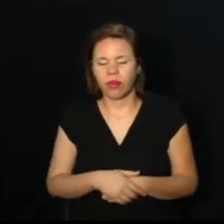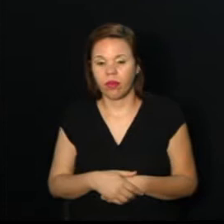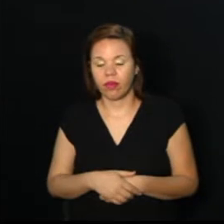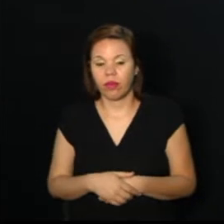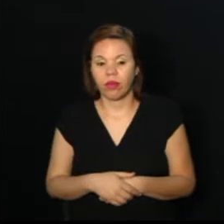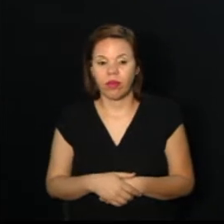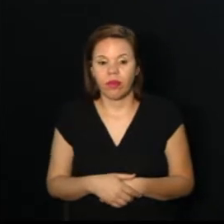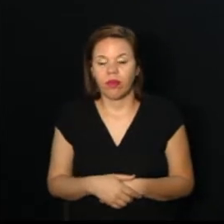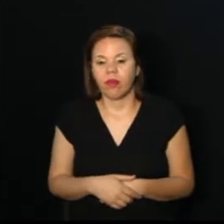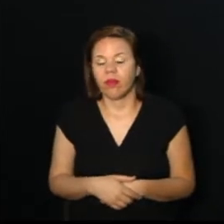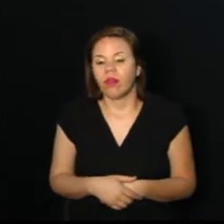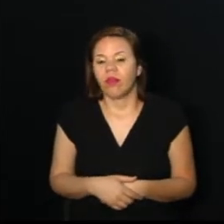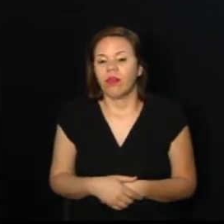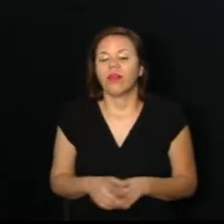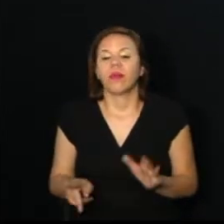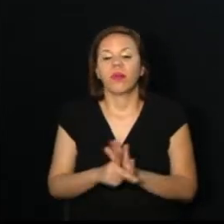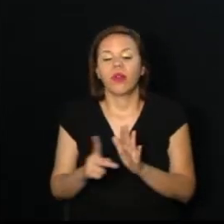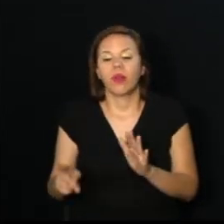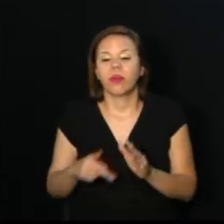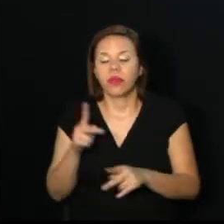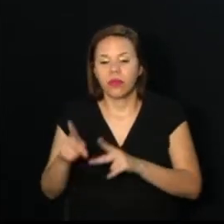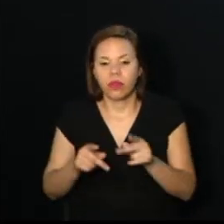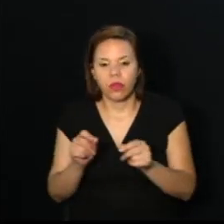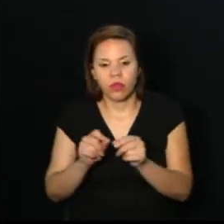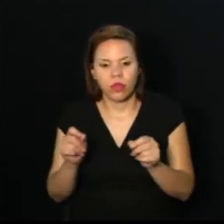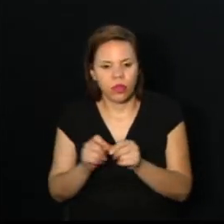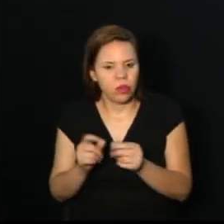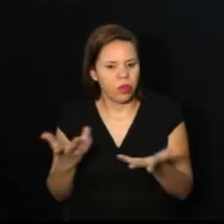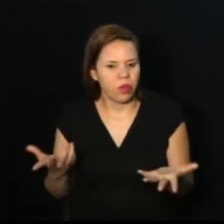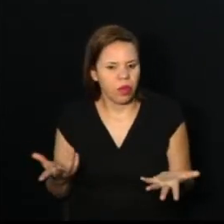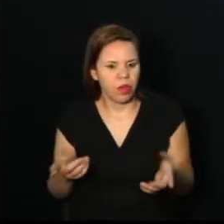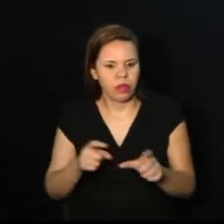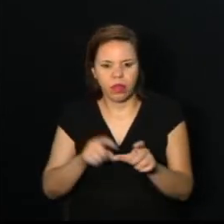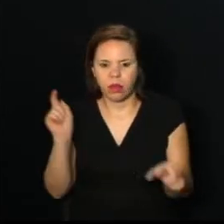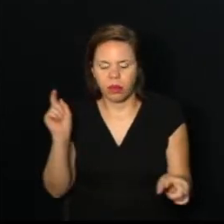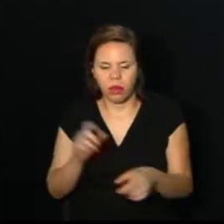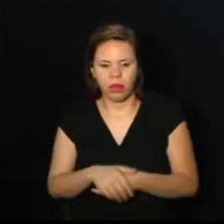as funções executivas superiores.